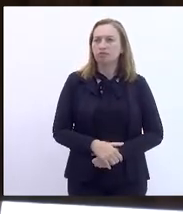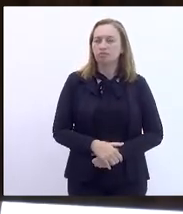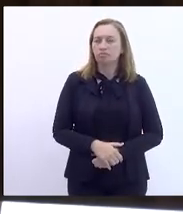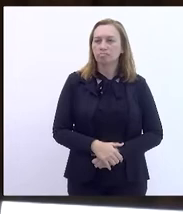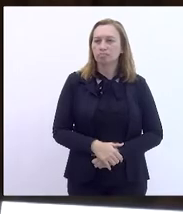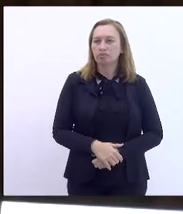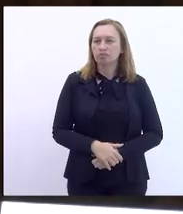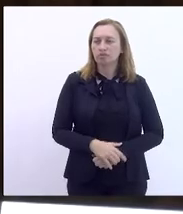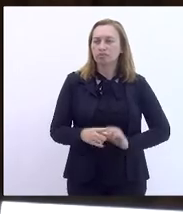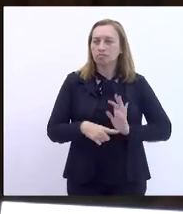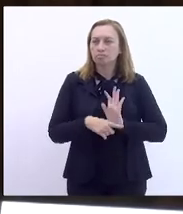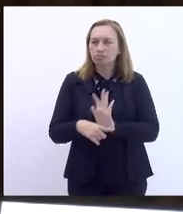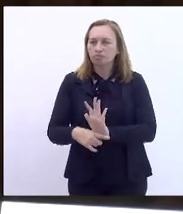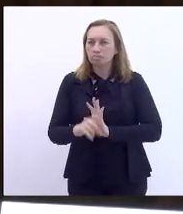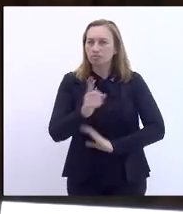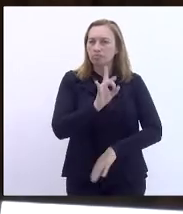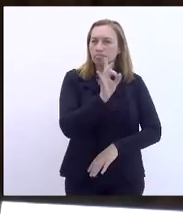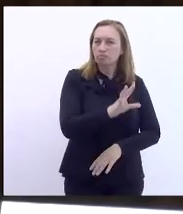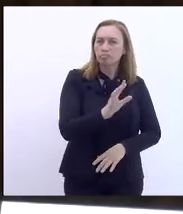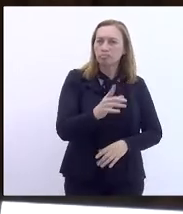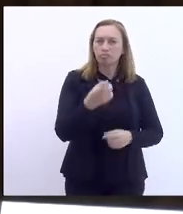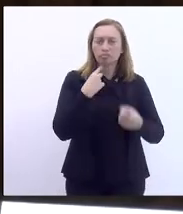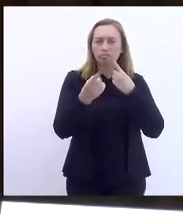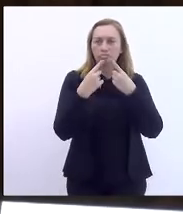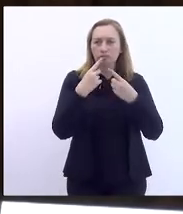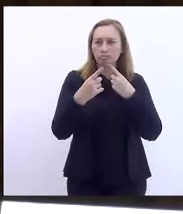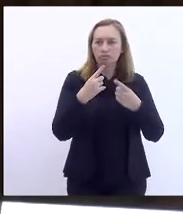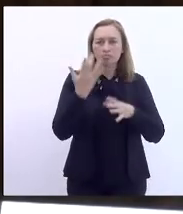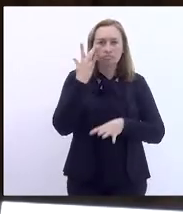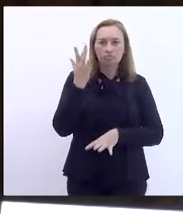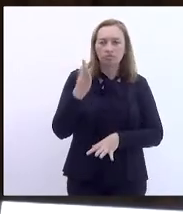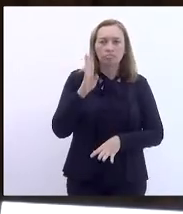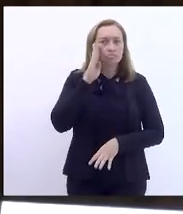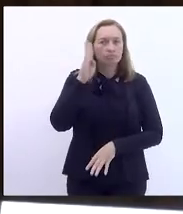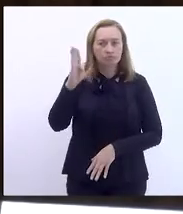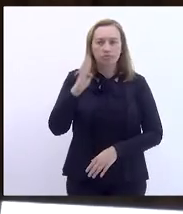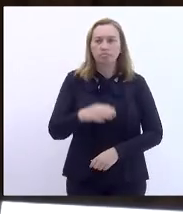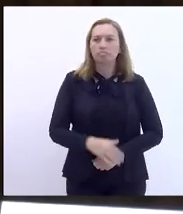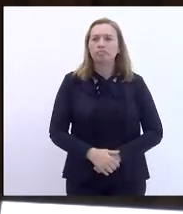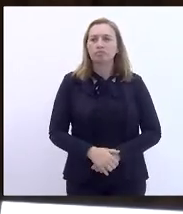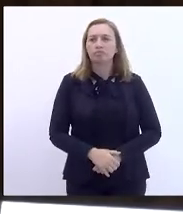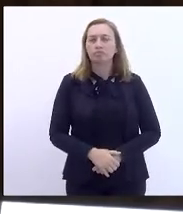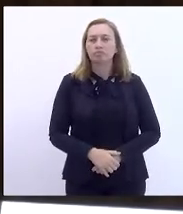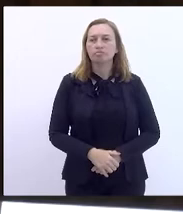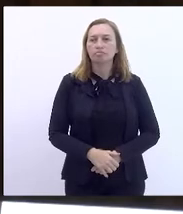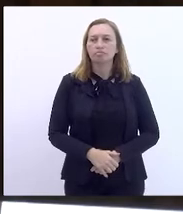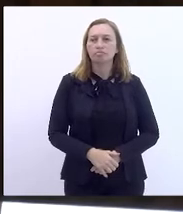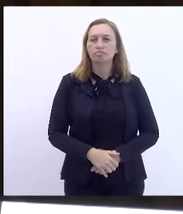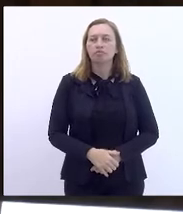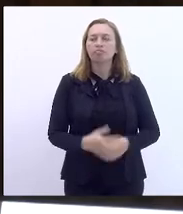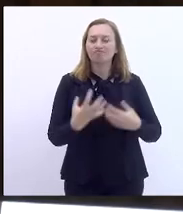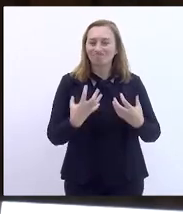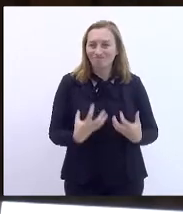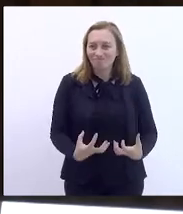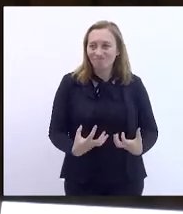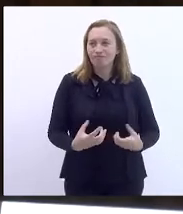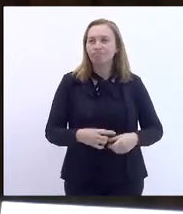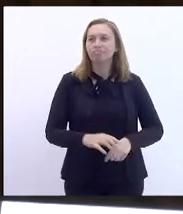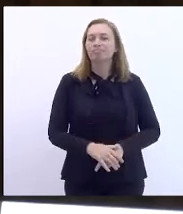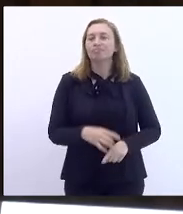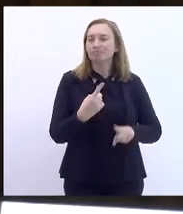contribuir não só nesses debates que eu acho que esses debates são centrais e ainda que estejamos cansados